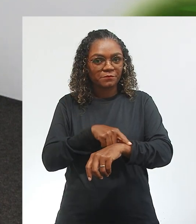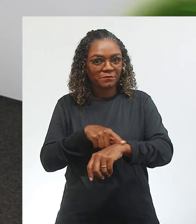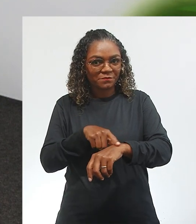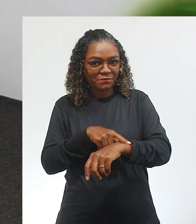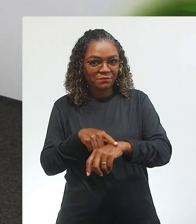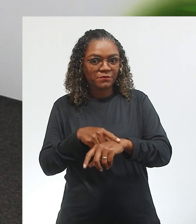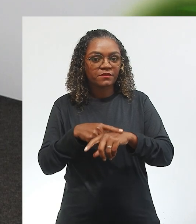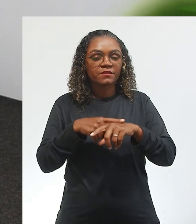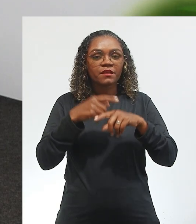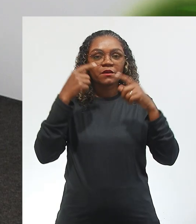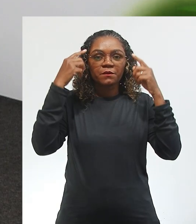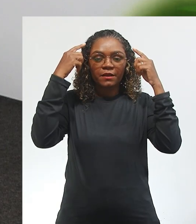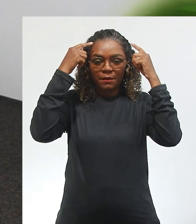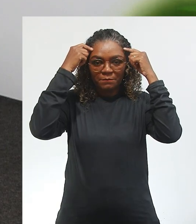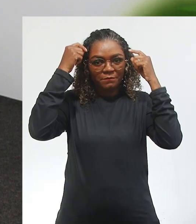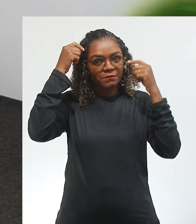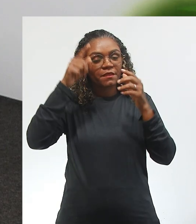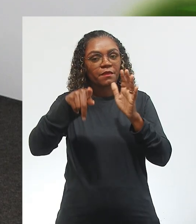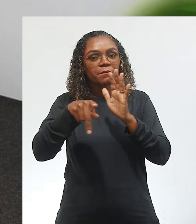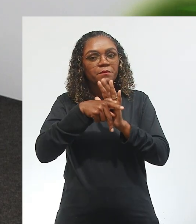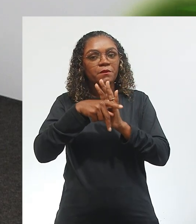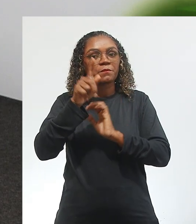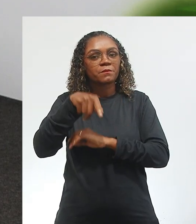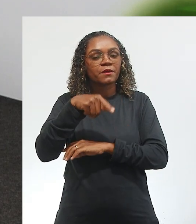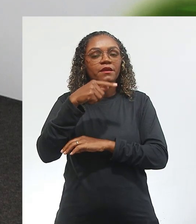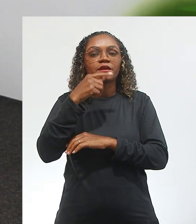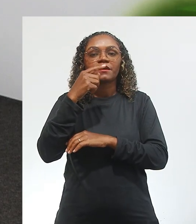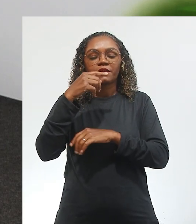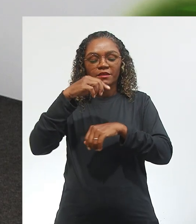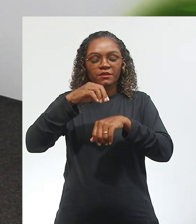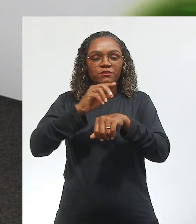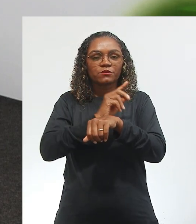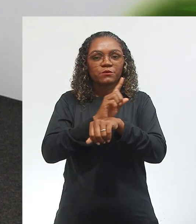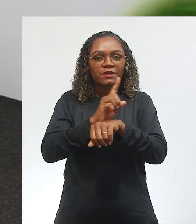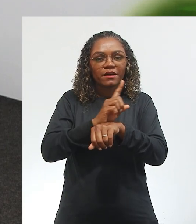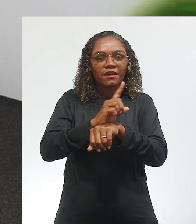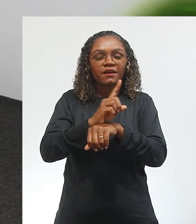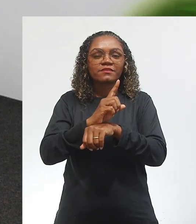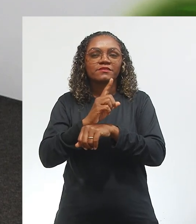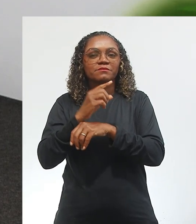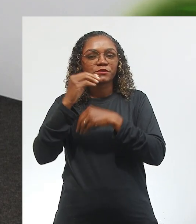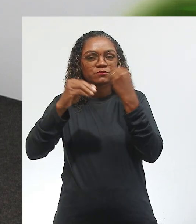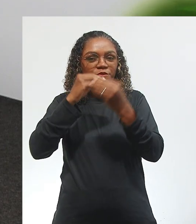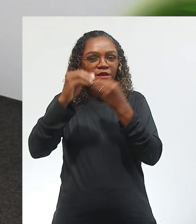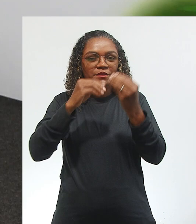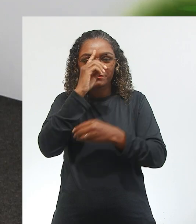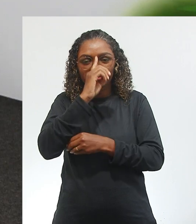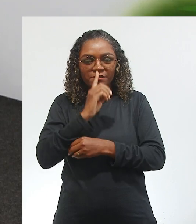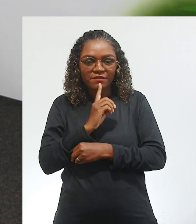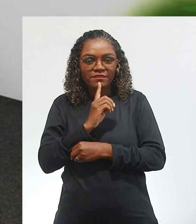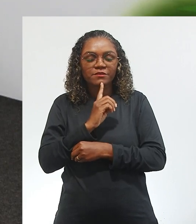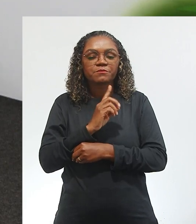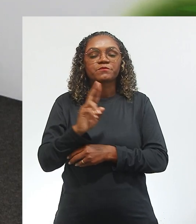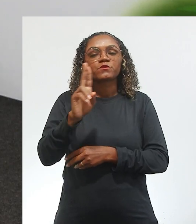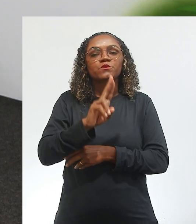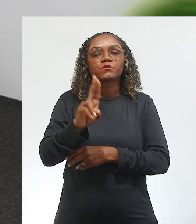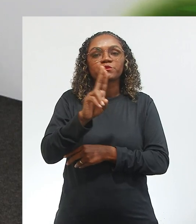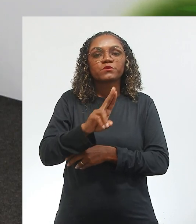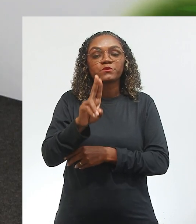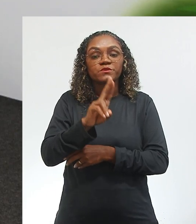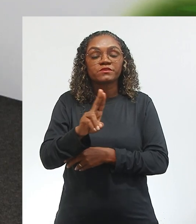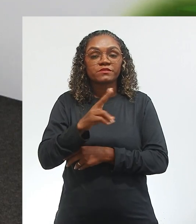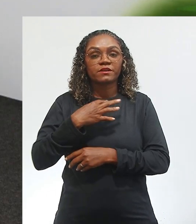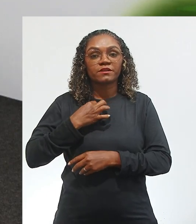algumas mechas douradas. Estou trajando aqui uma camisa, uma blusa floral, branca com